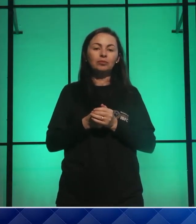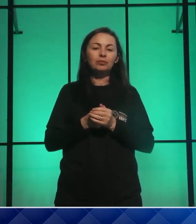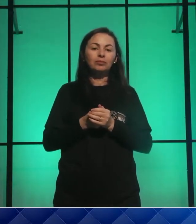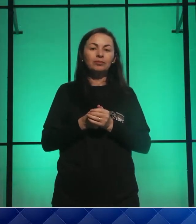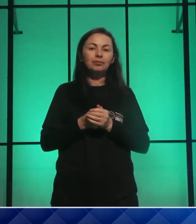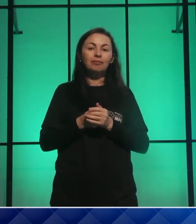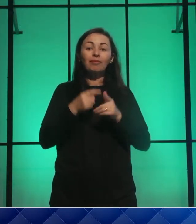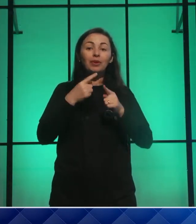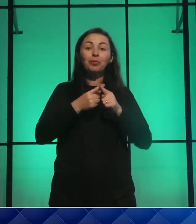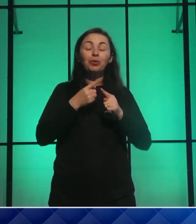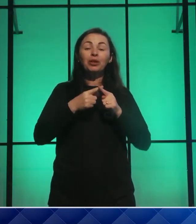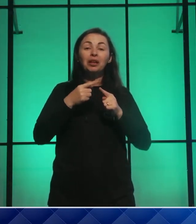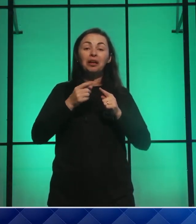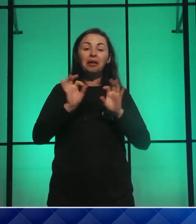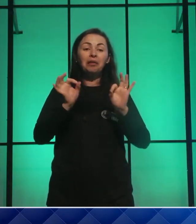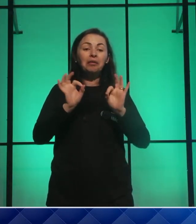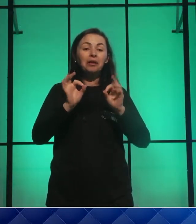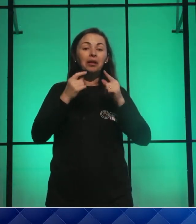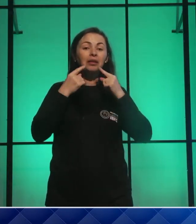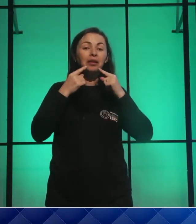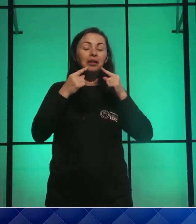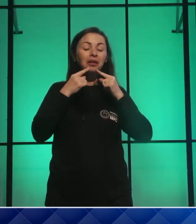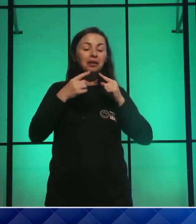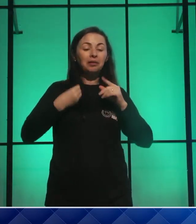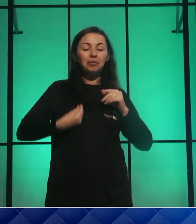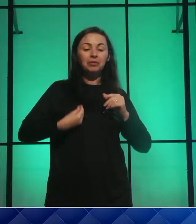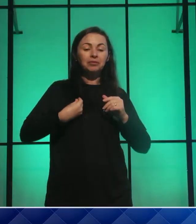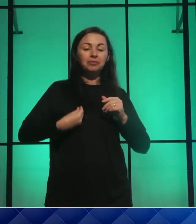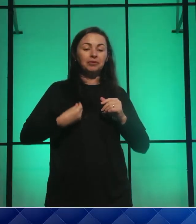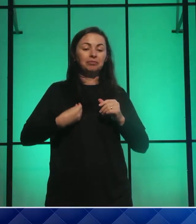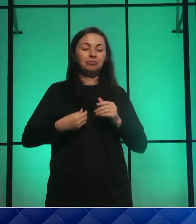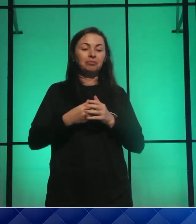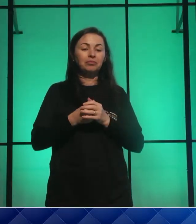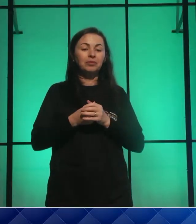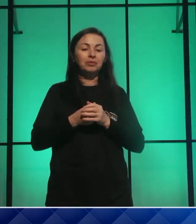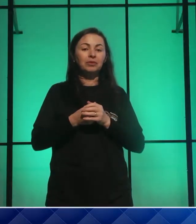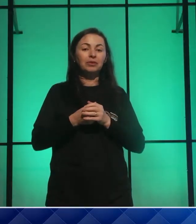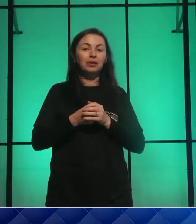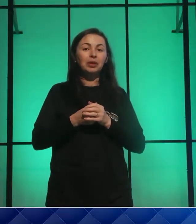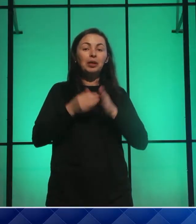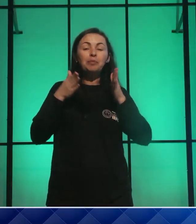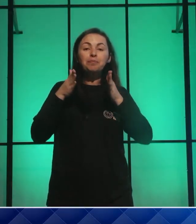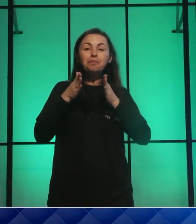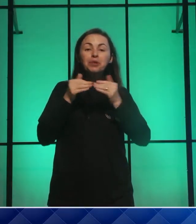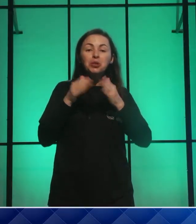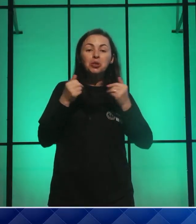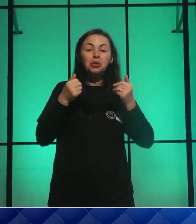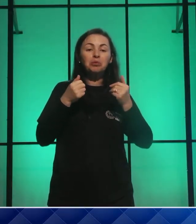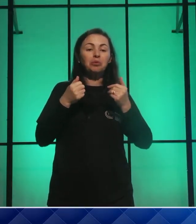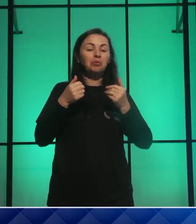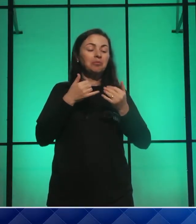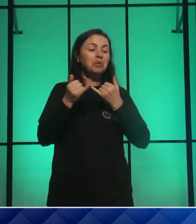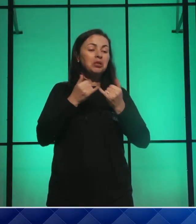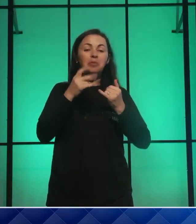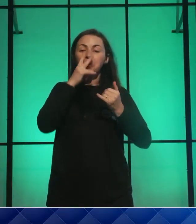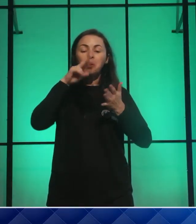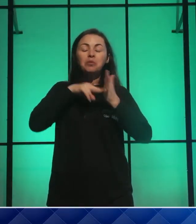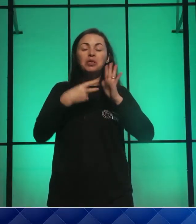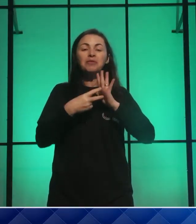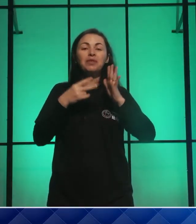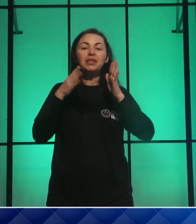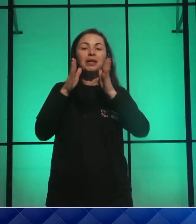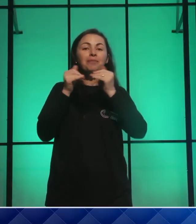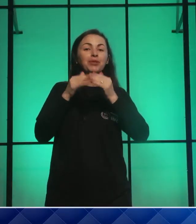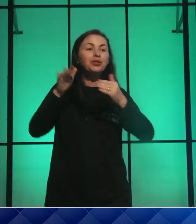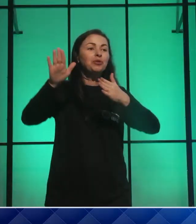que não estão reclamando sobre as suas vidas as promessas de Deus. E as promessas de